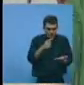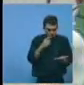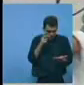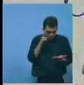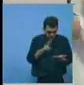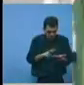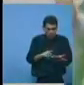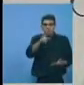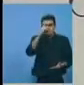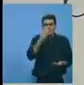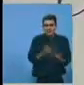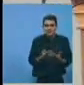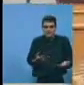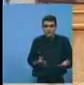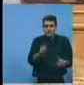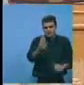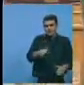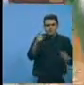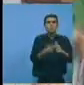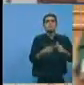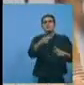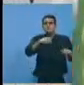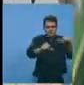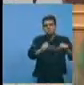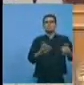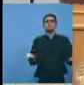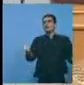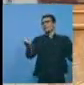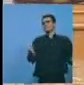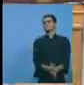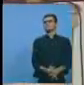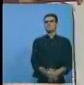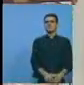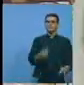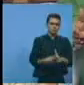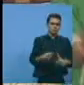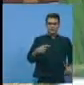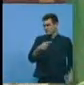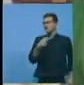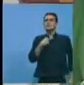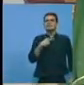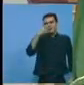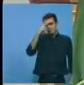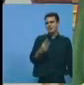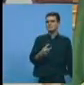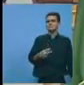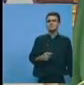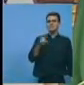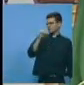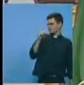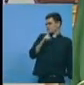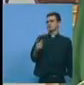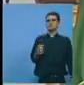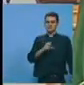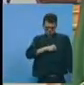Eu não posso mais continuar vivendo na angústia, na tristeza, na depressão, na irritação, na mentira, na mágoa.